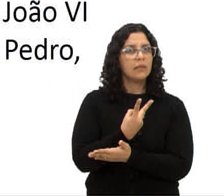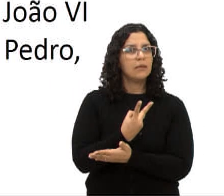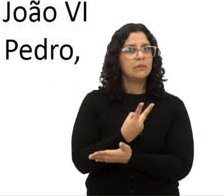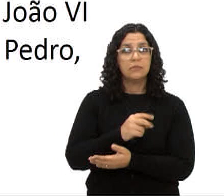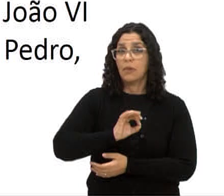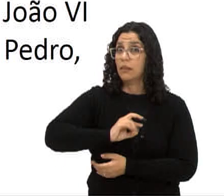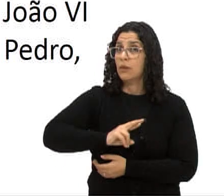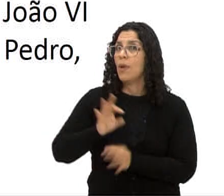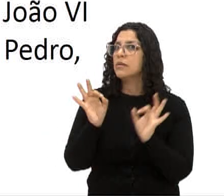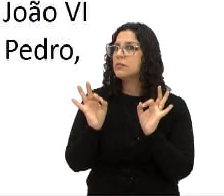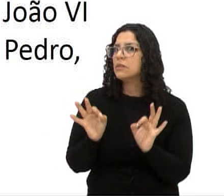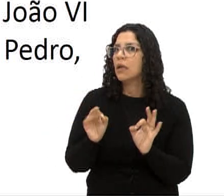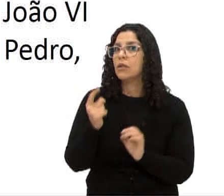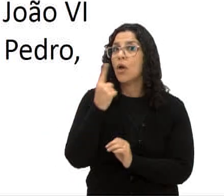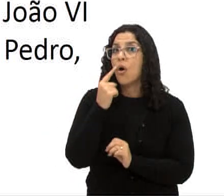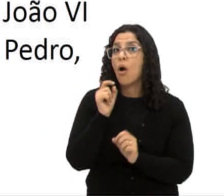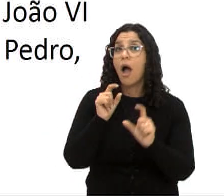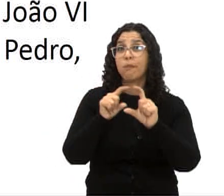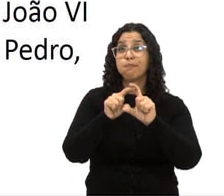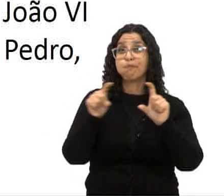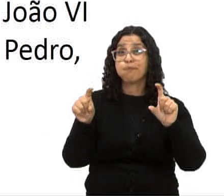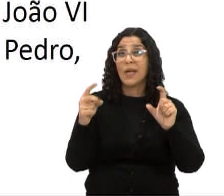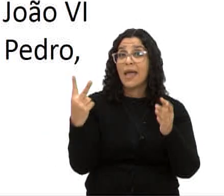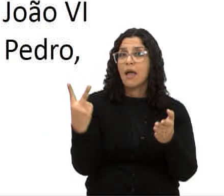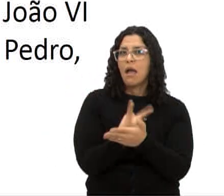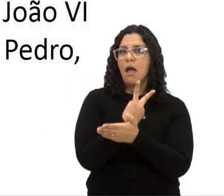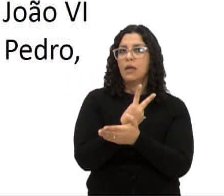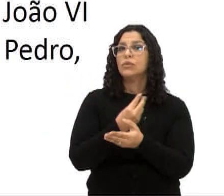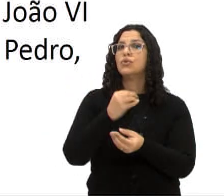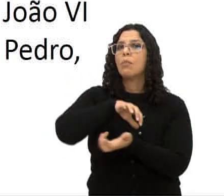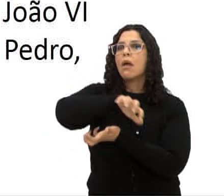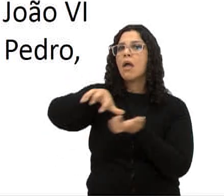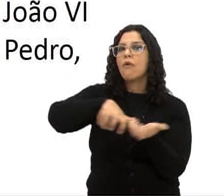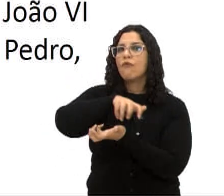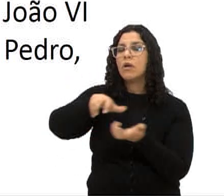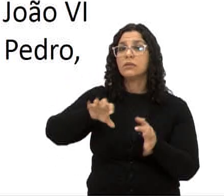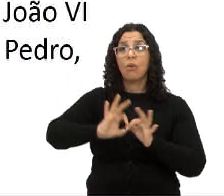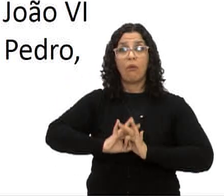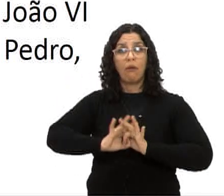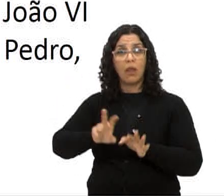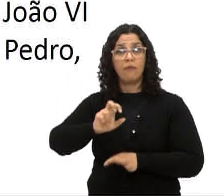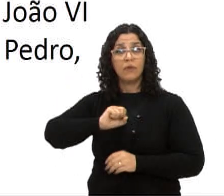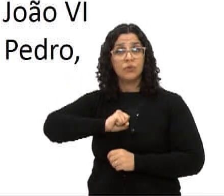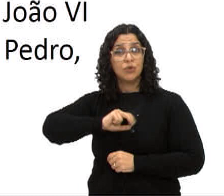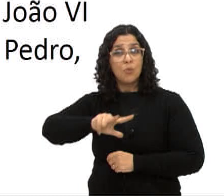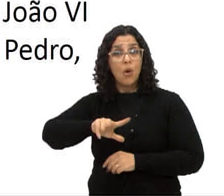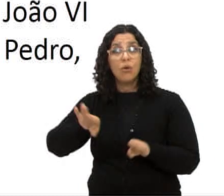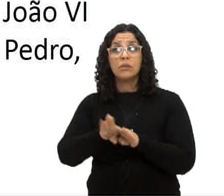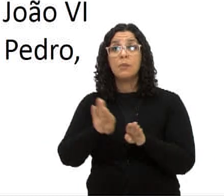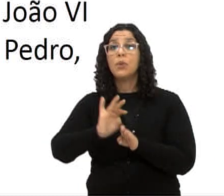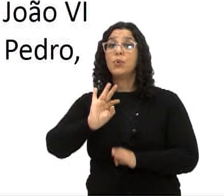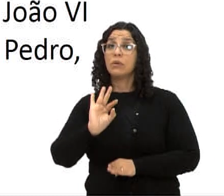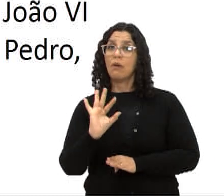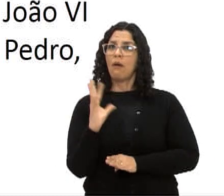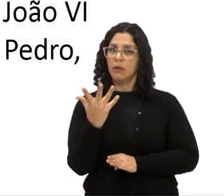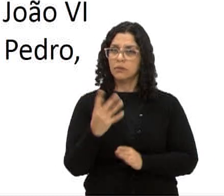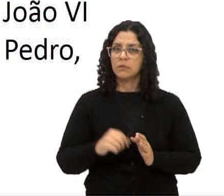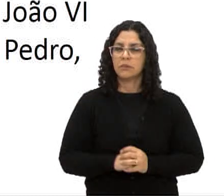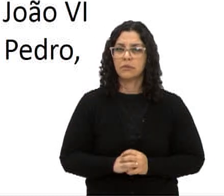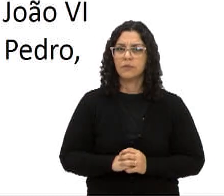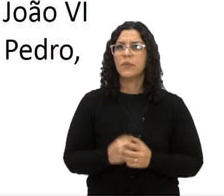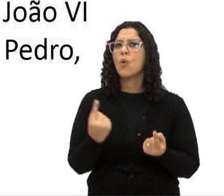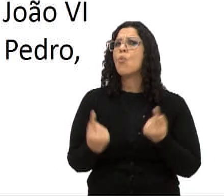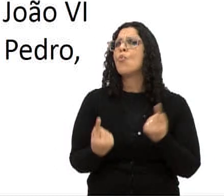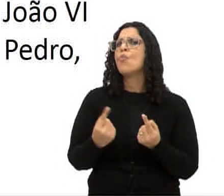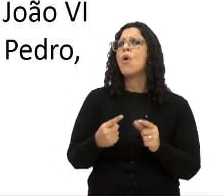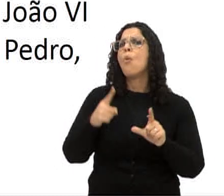incorreta. Olha só, hein? Presta atenção. Incorreta sobre a Revolução Liberal do Porto e seus desdobramentos. Qual